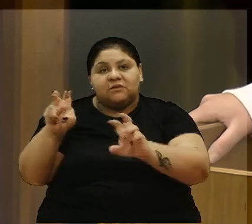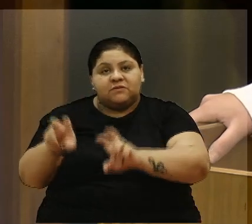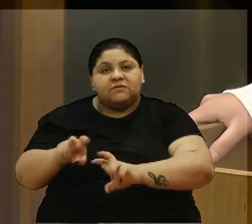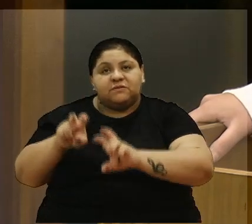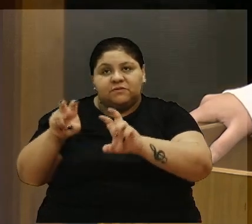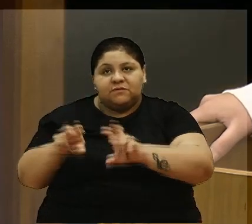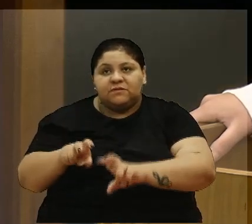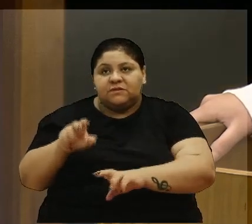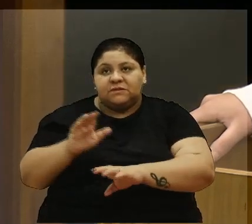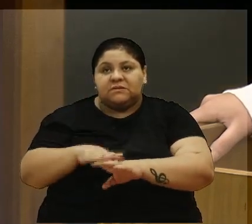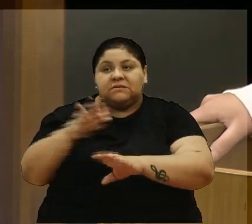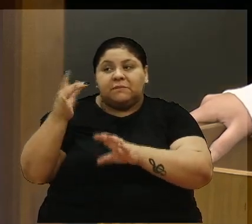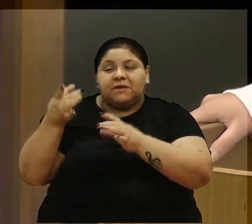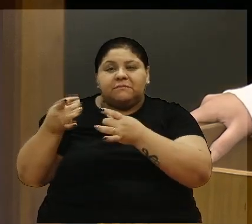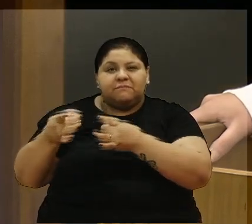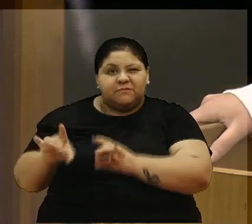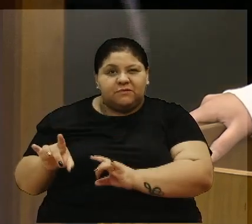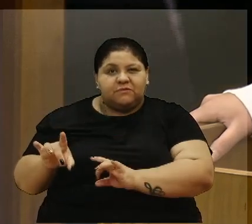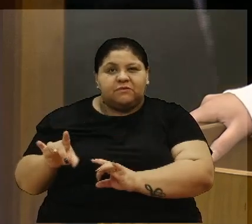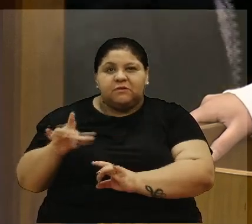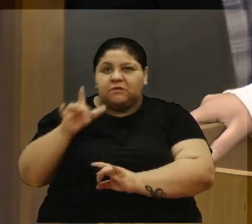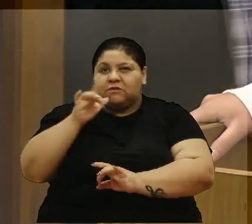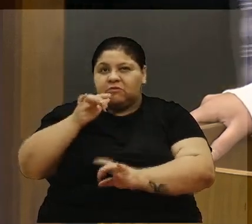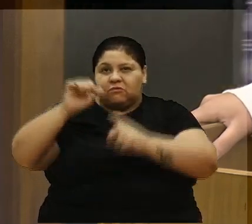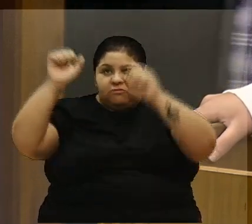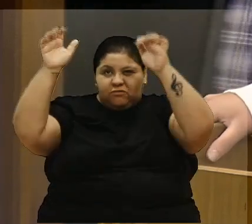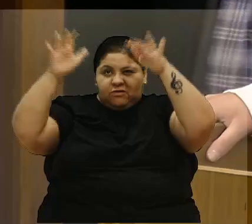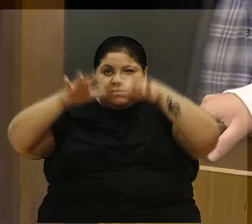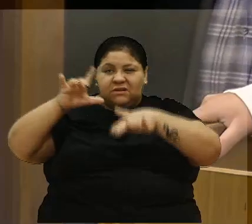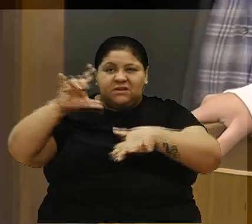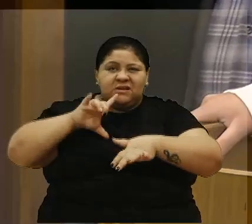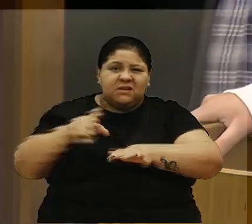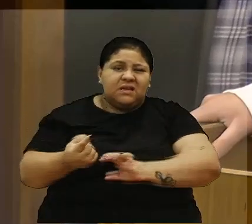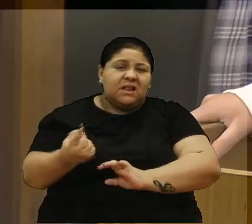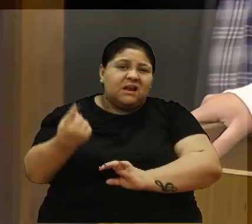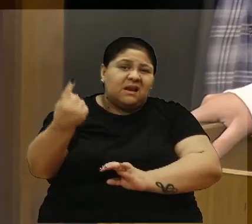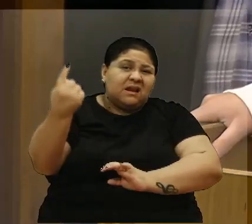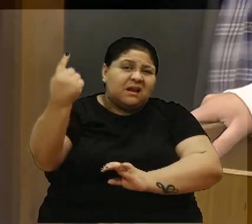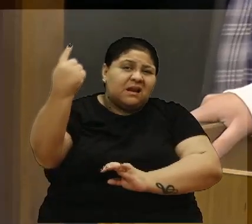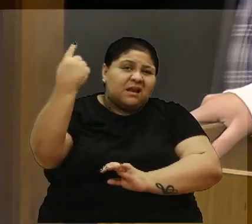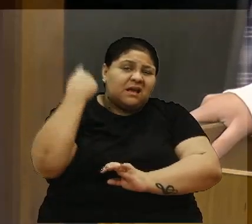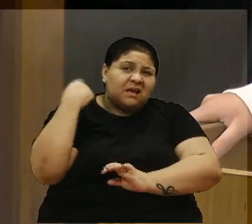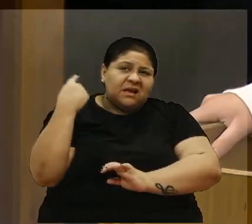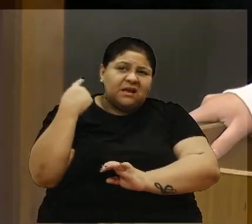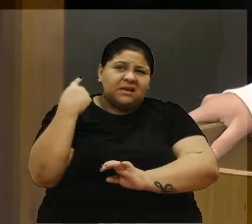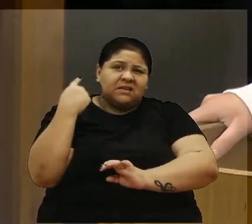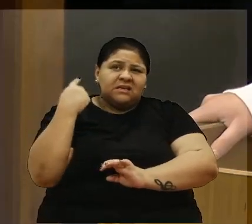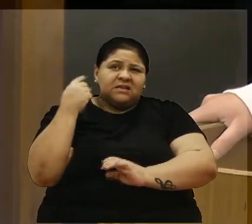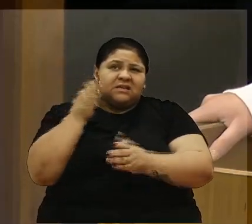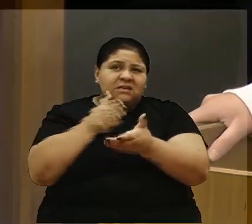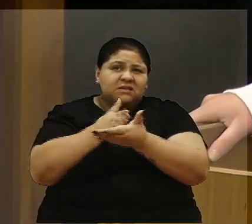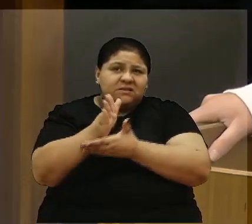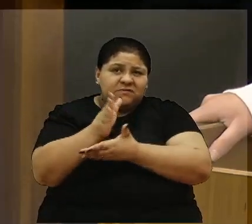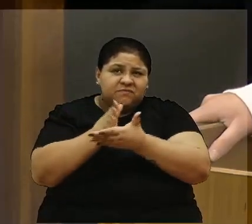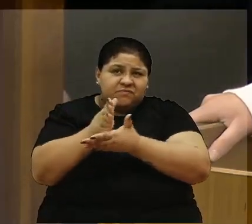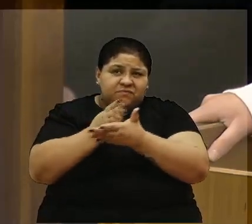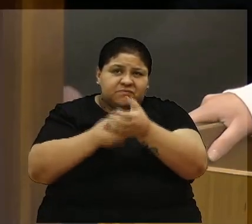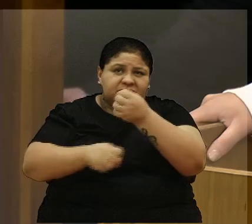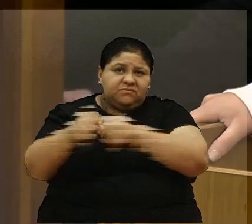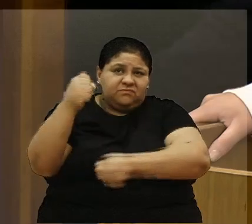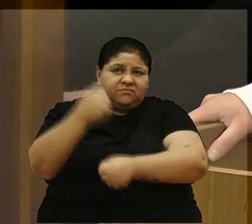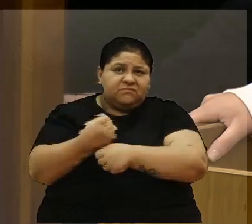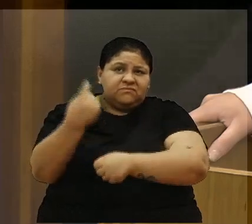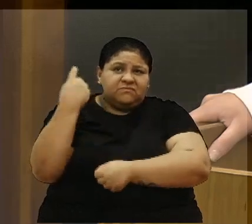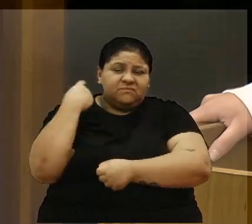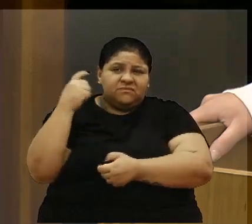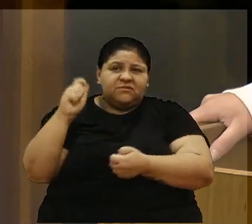As mais atingidas pelas chuvas que nós tivemos lá na metade do ano passado, fazem